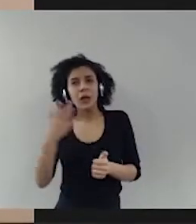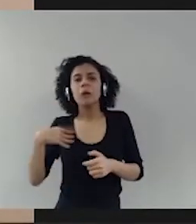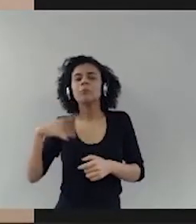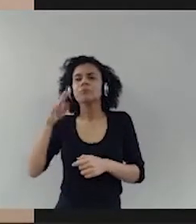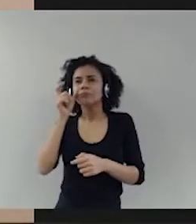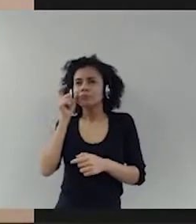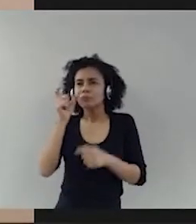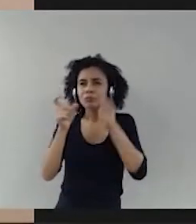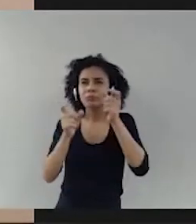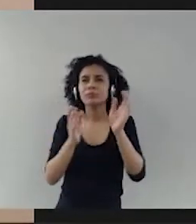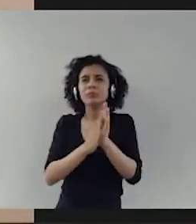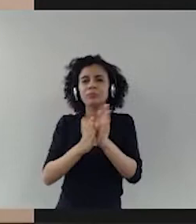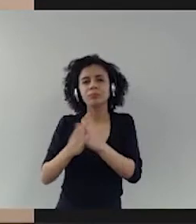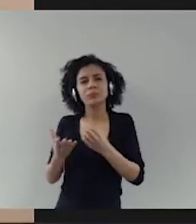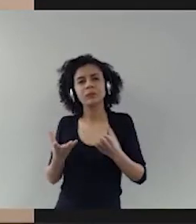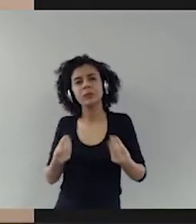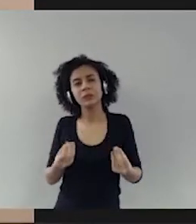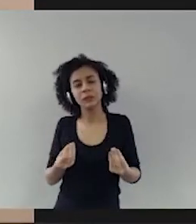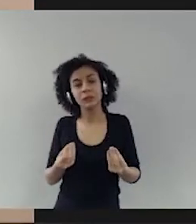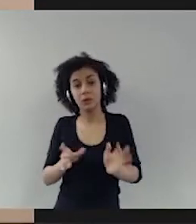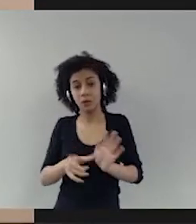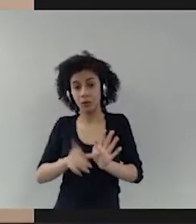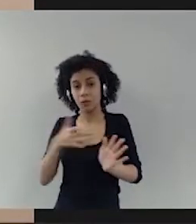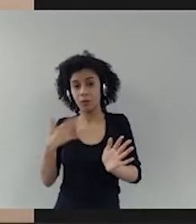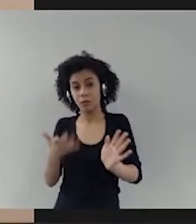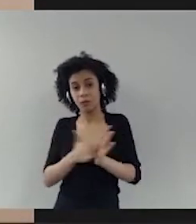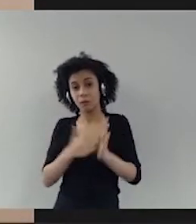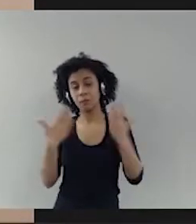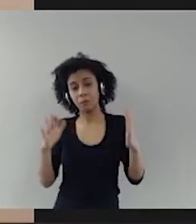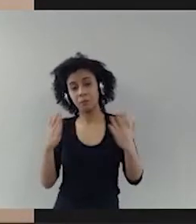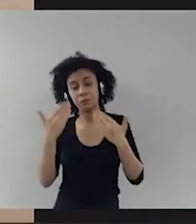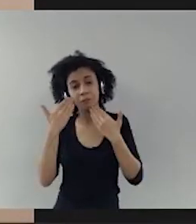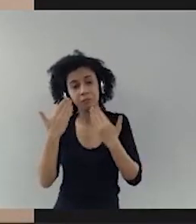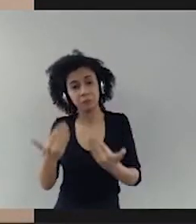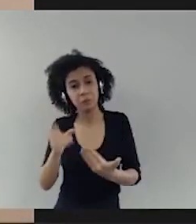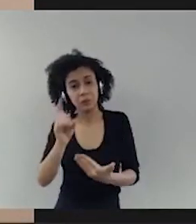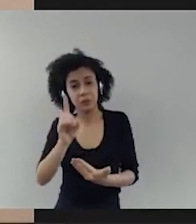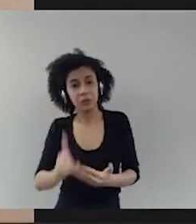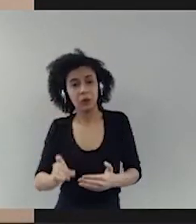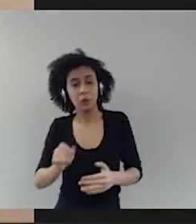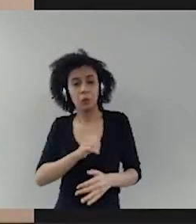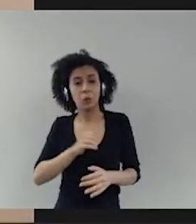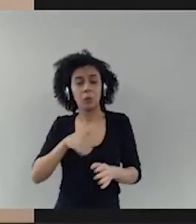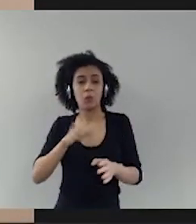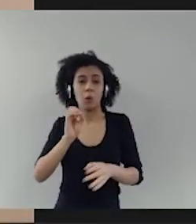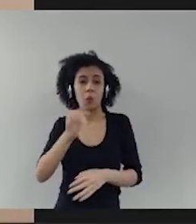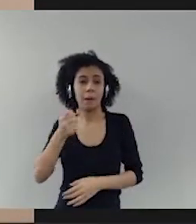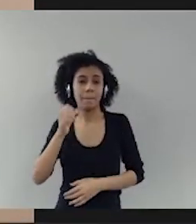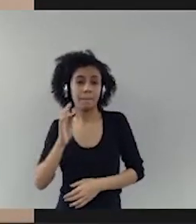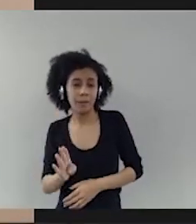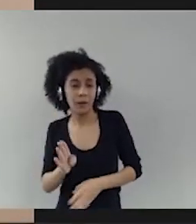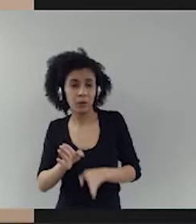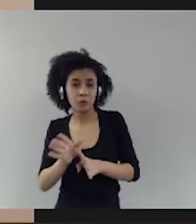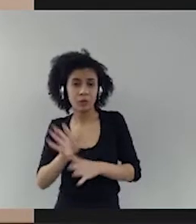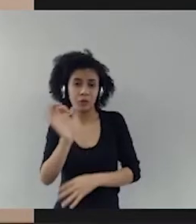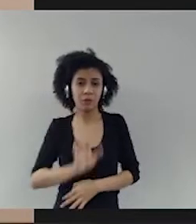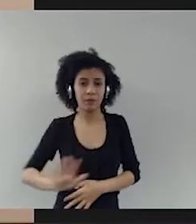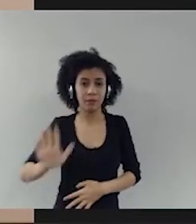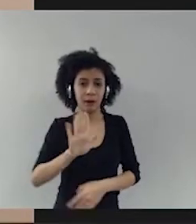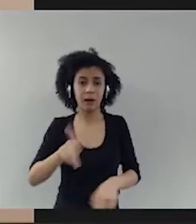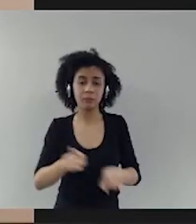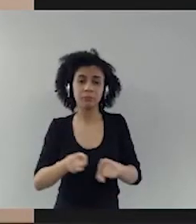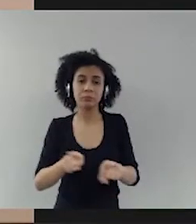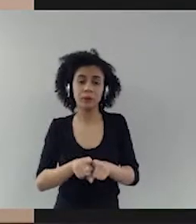tanto. Antes de mais nada, parabenizar a direção do Conselho Federal da OAB e também o nosso